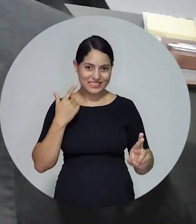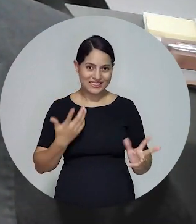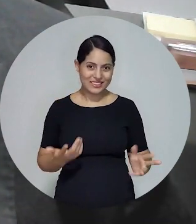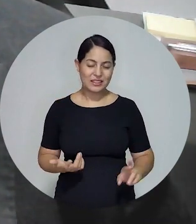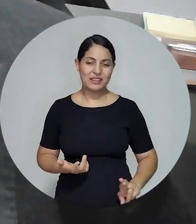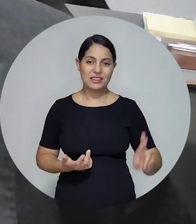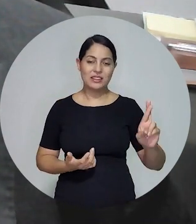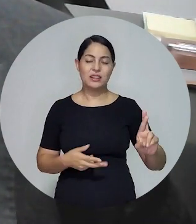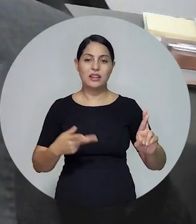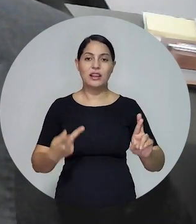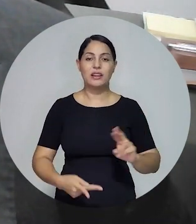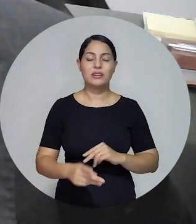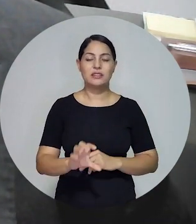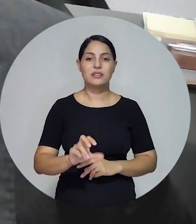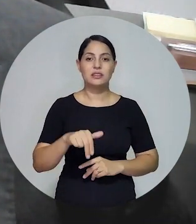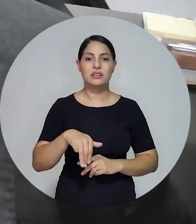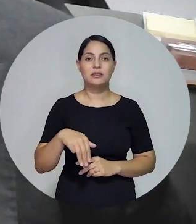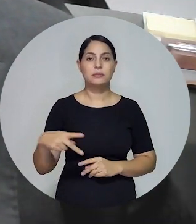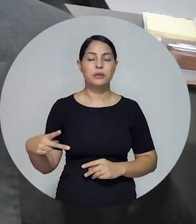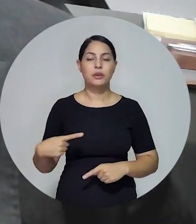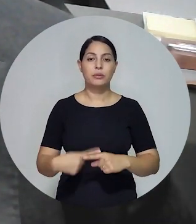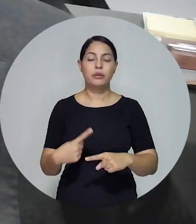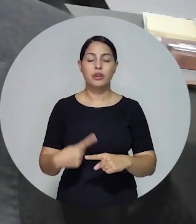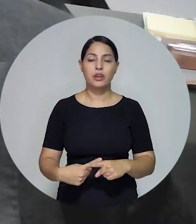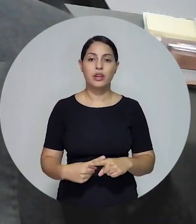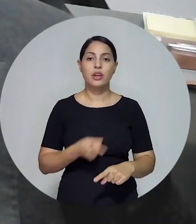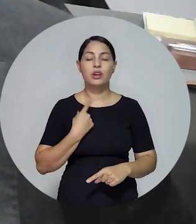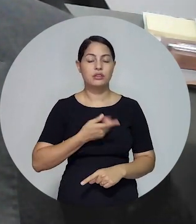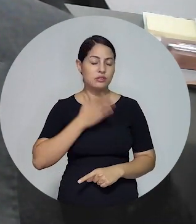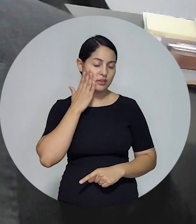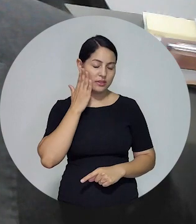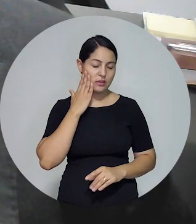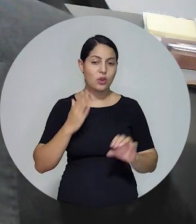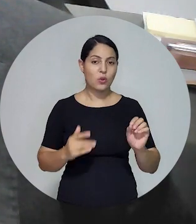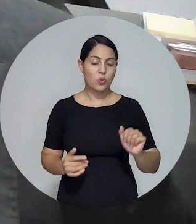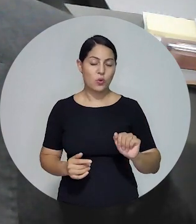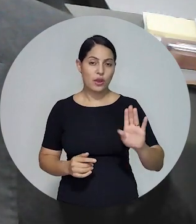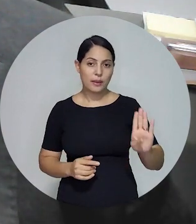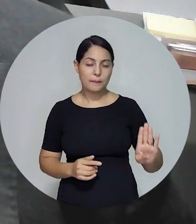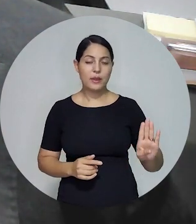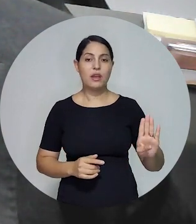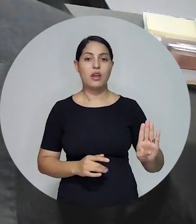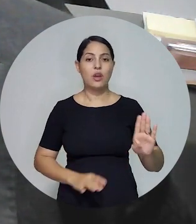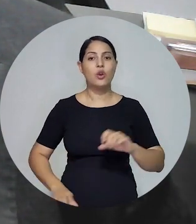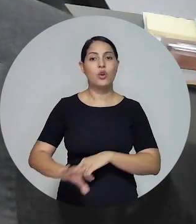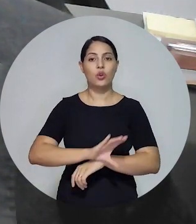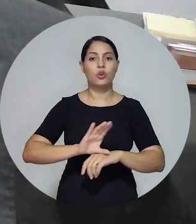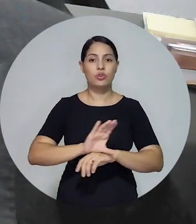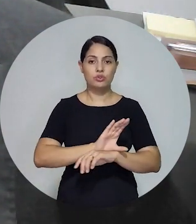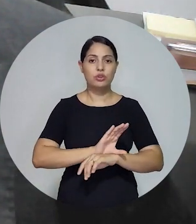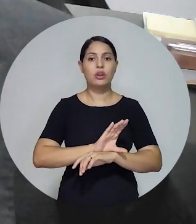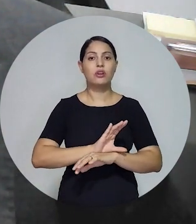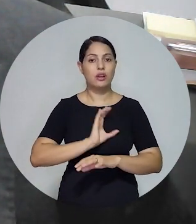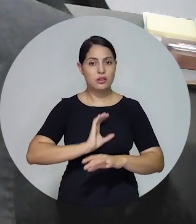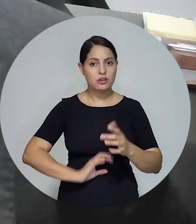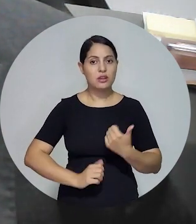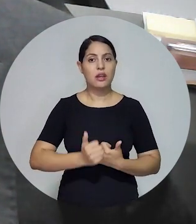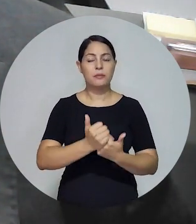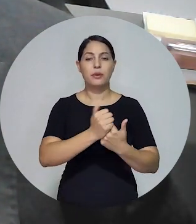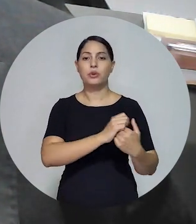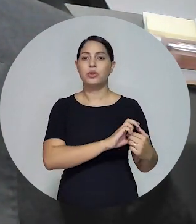da Ordem dos Advogados do Brasil aqui na CNMP, porque a OAB, como todos sabemos, é a voz constitucional do